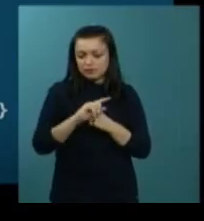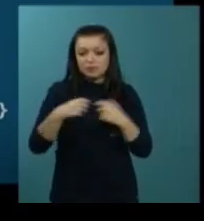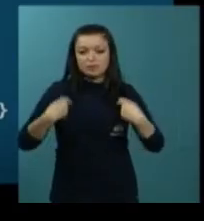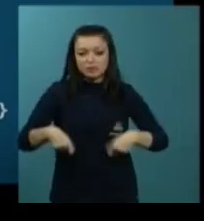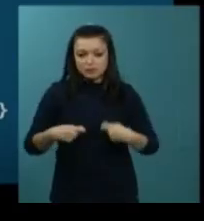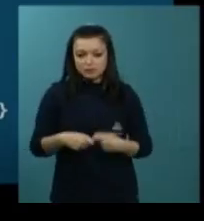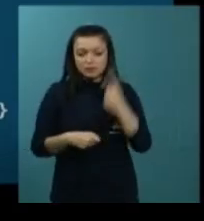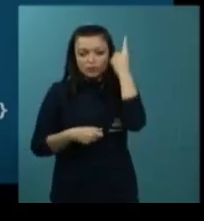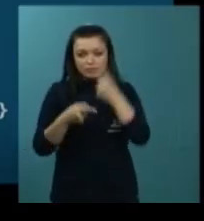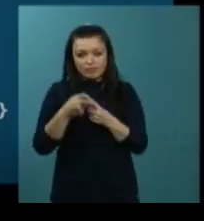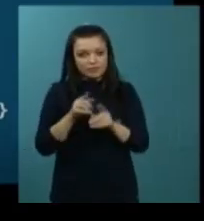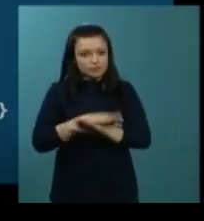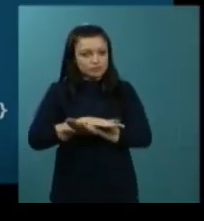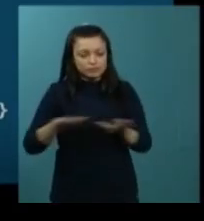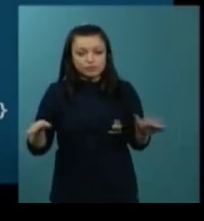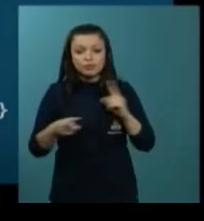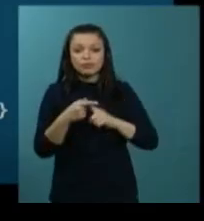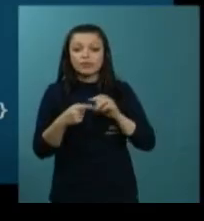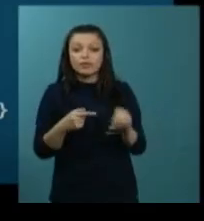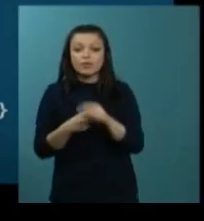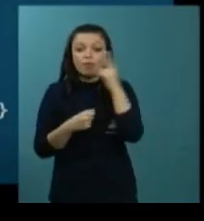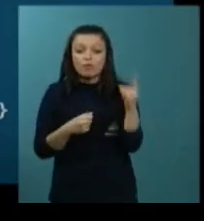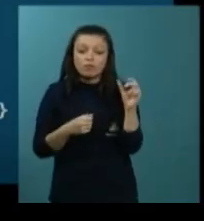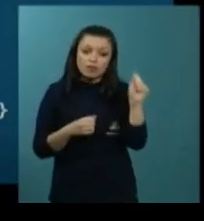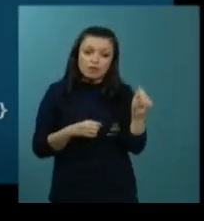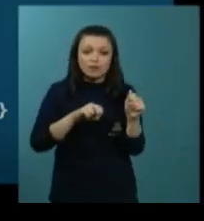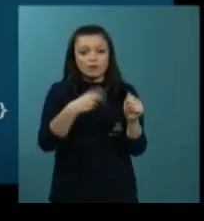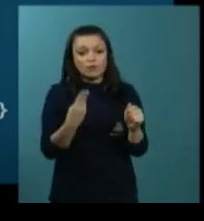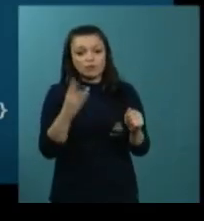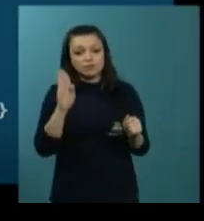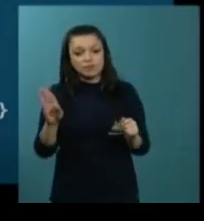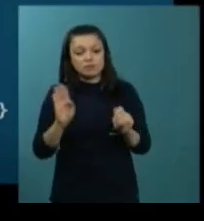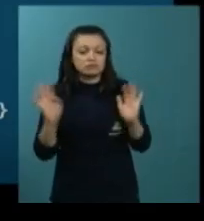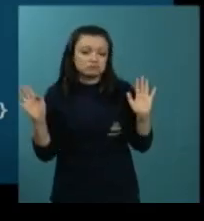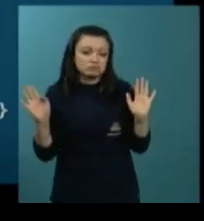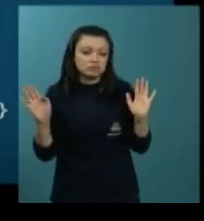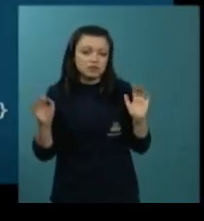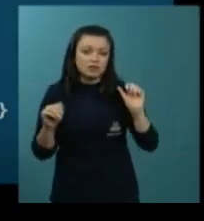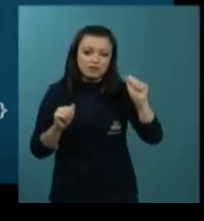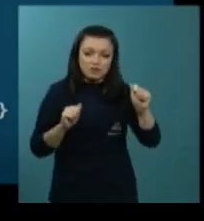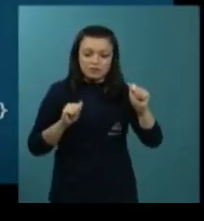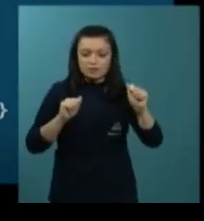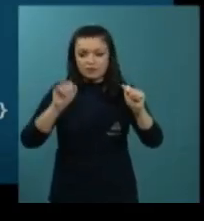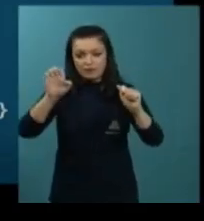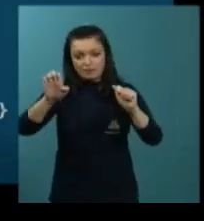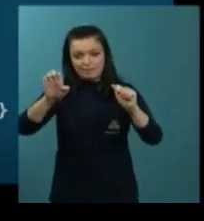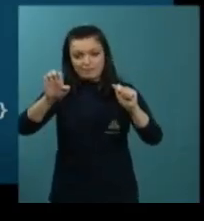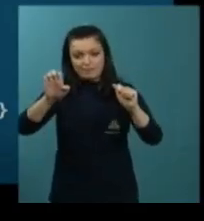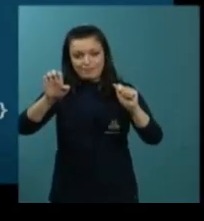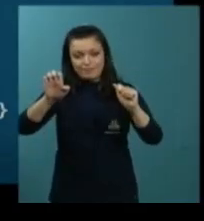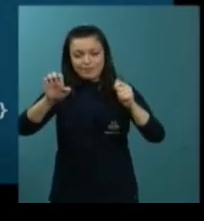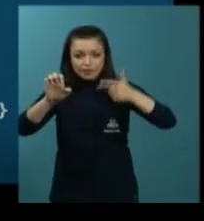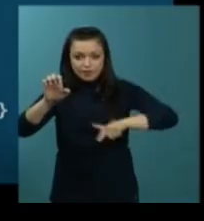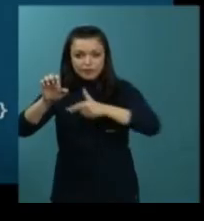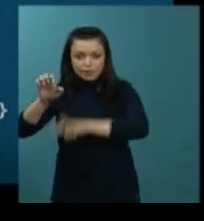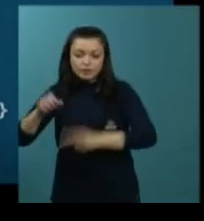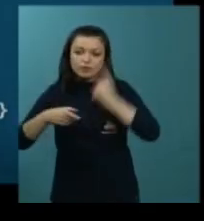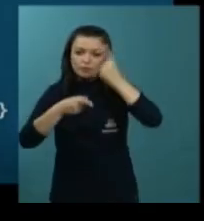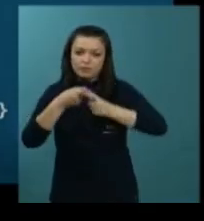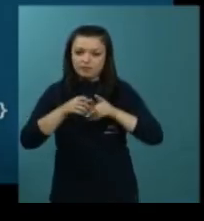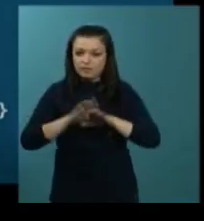única vez. E quais foram os elementos que se repetiram? A letra A e a letra